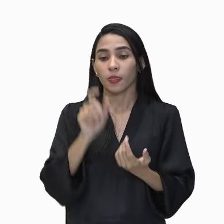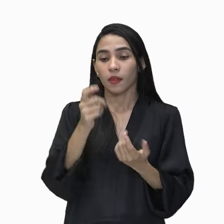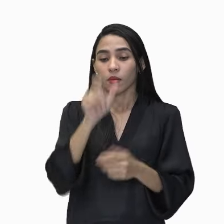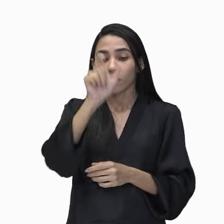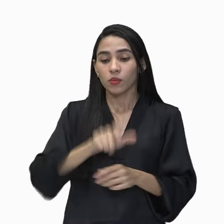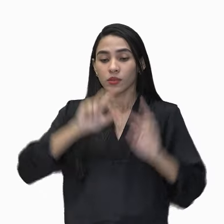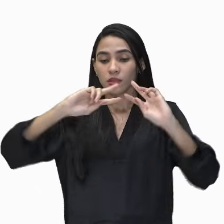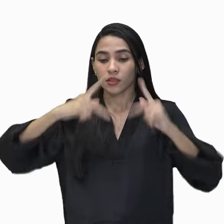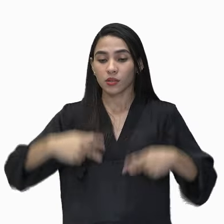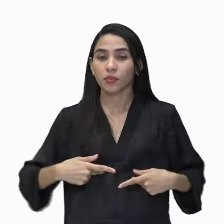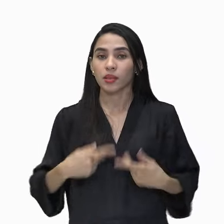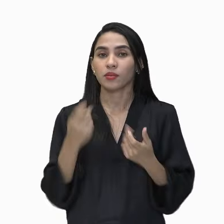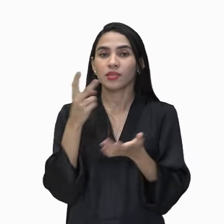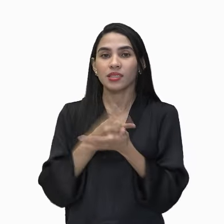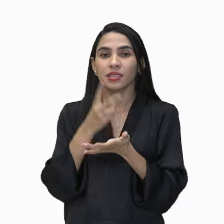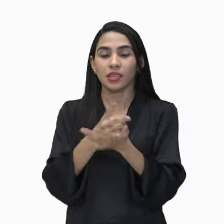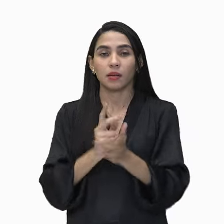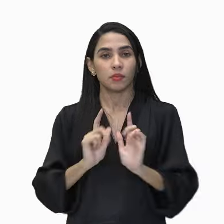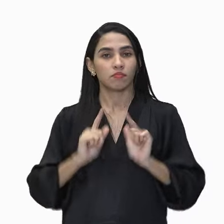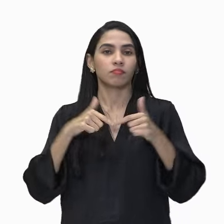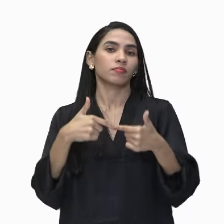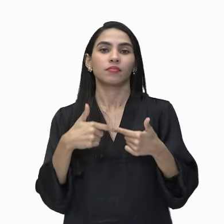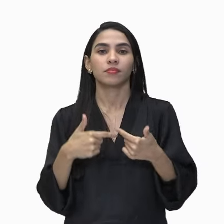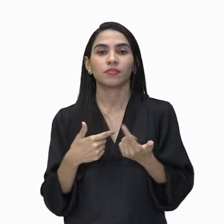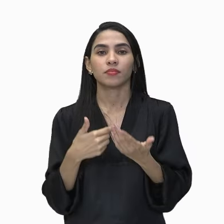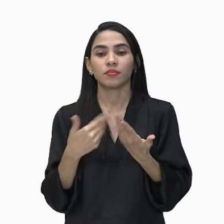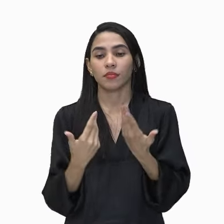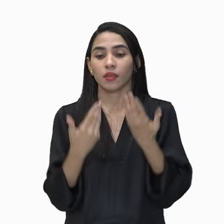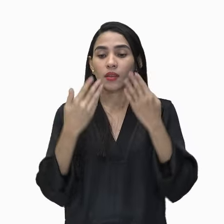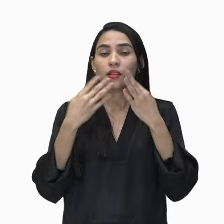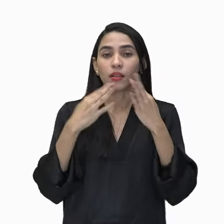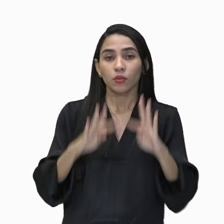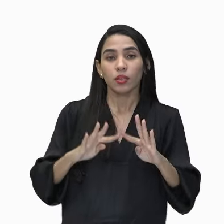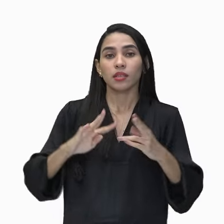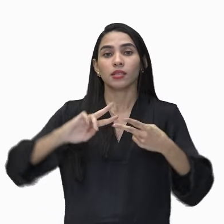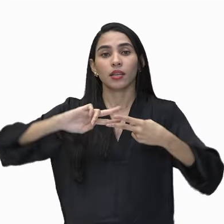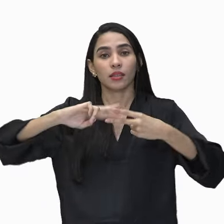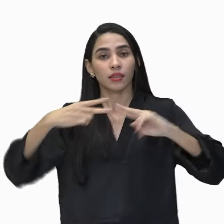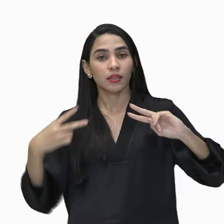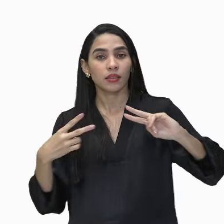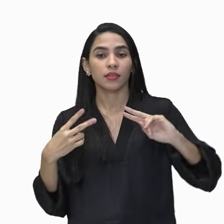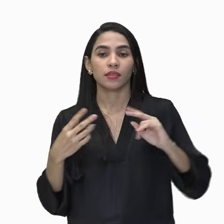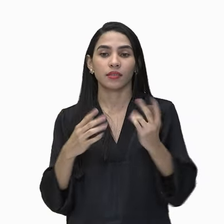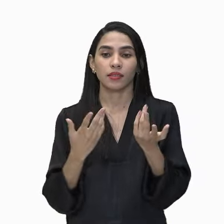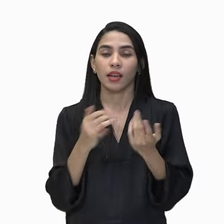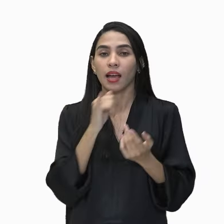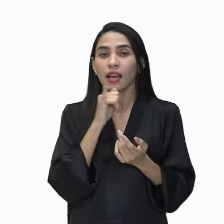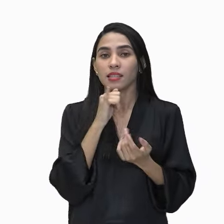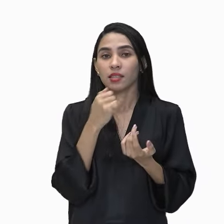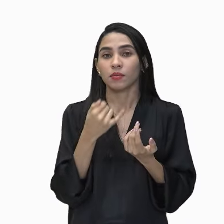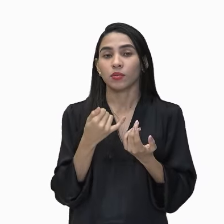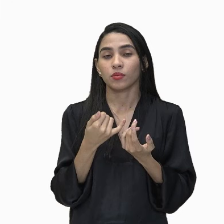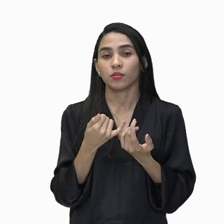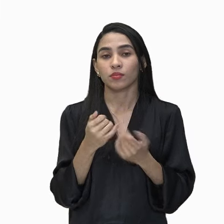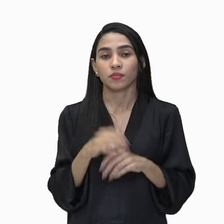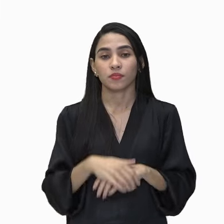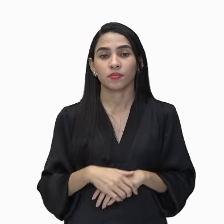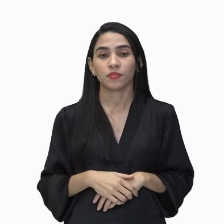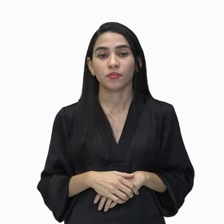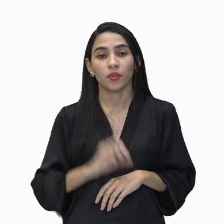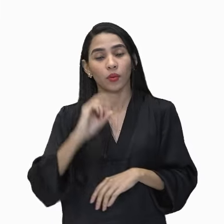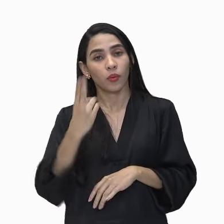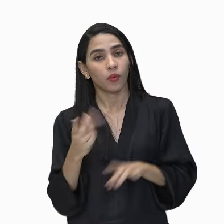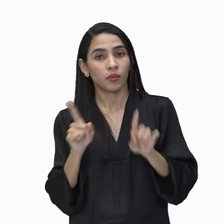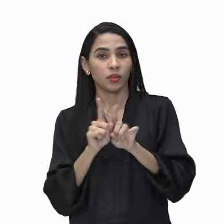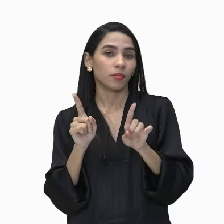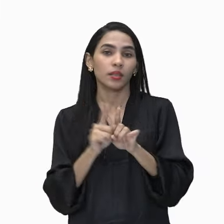quê? Determinado, né? Seja por sua natureza biológica, aquelas necessidades e instintos, seja